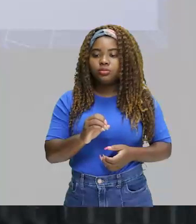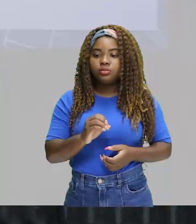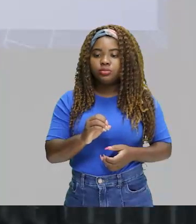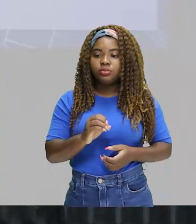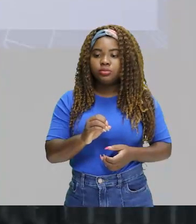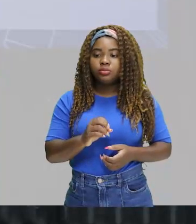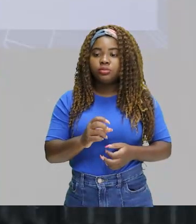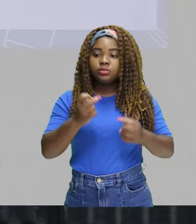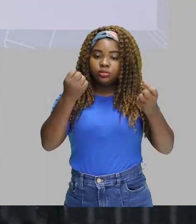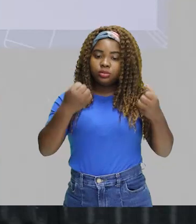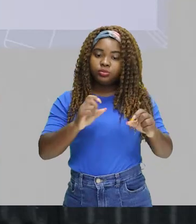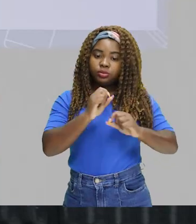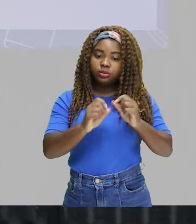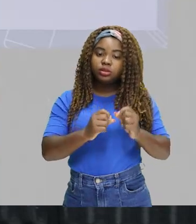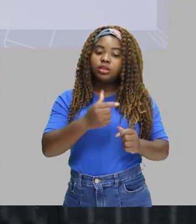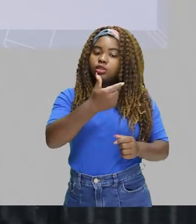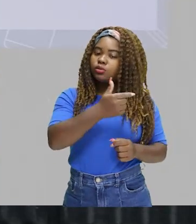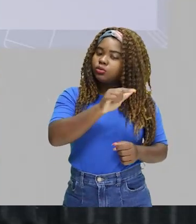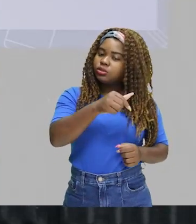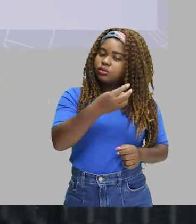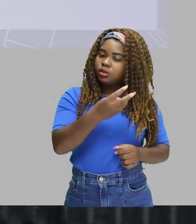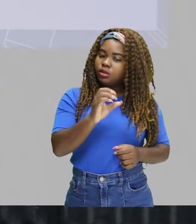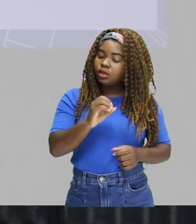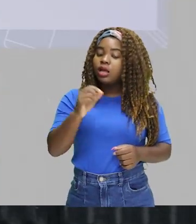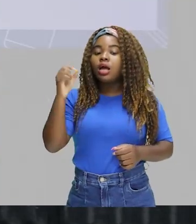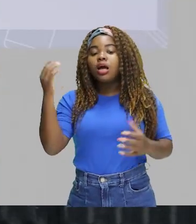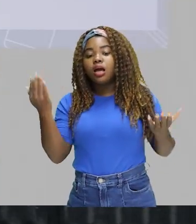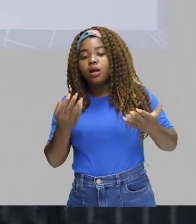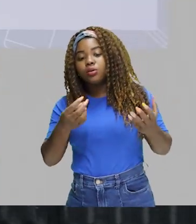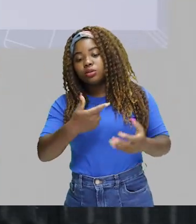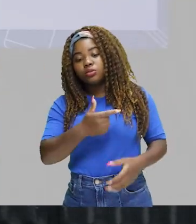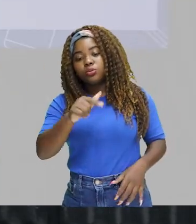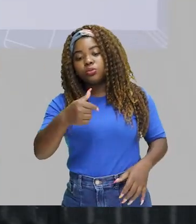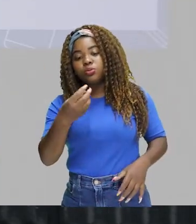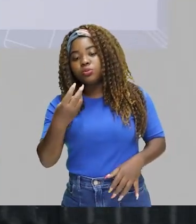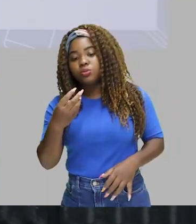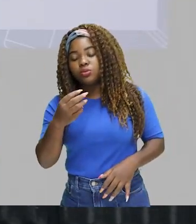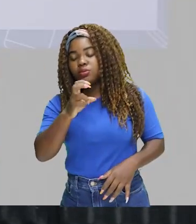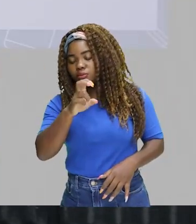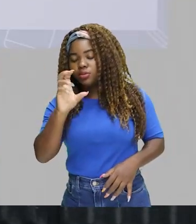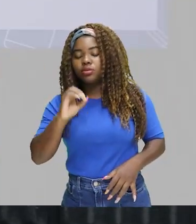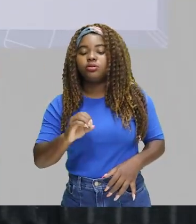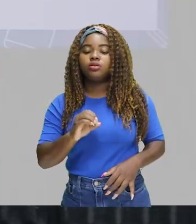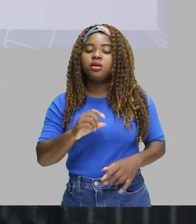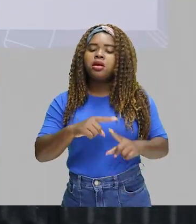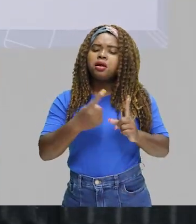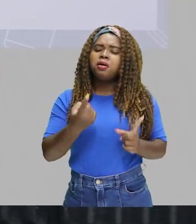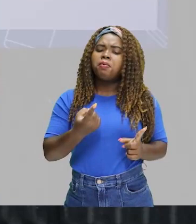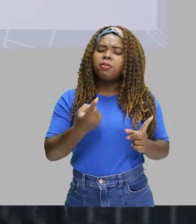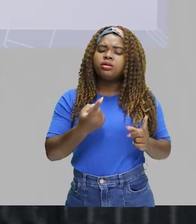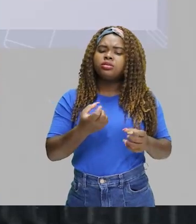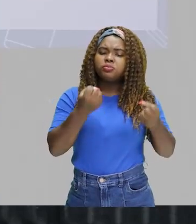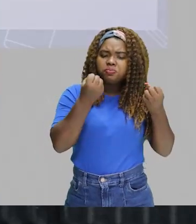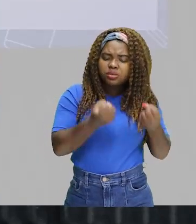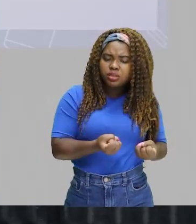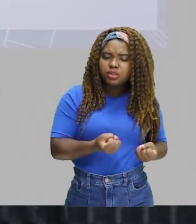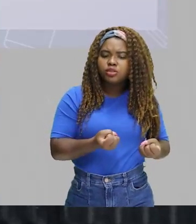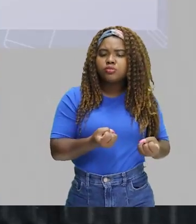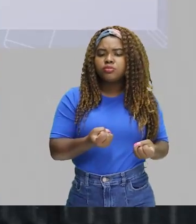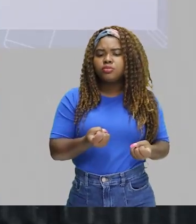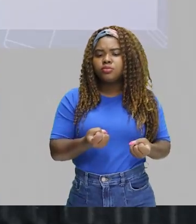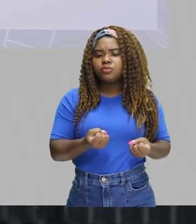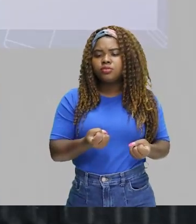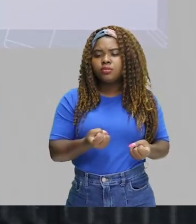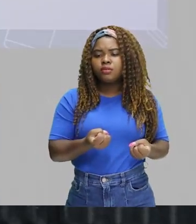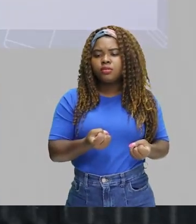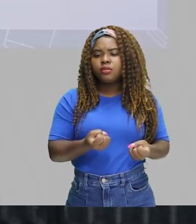nós vimos que era diâmetro de 2,30, né? Aqui é de 2,50. Mas, professor, o arremesso de peso, o arremesso